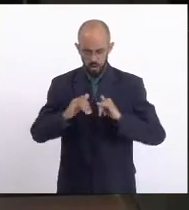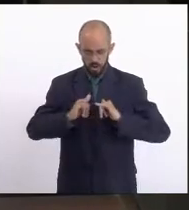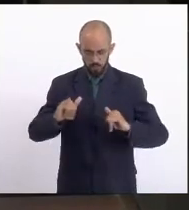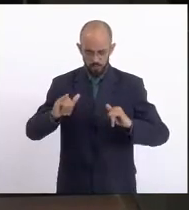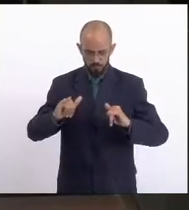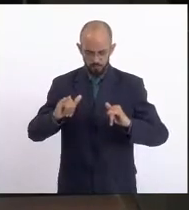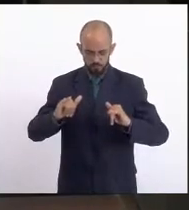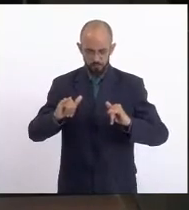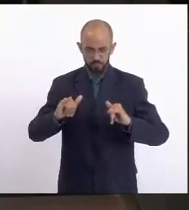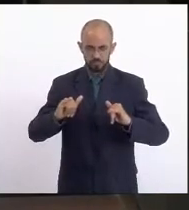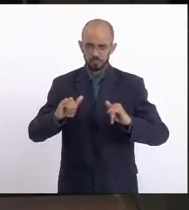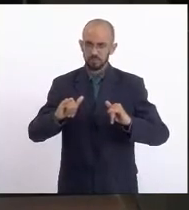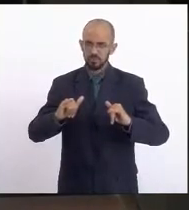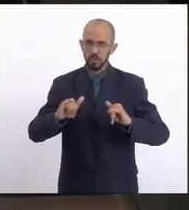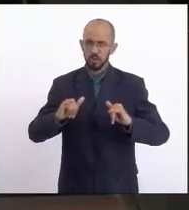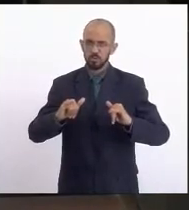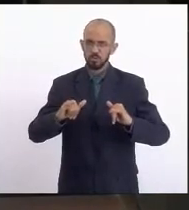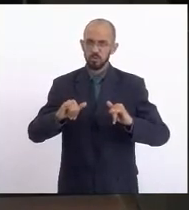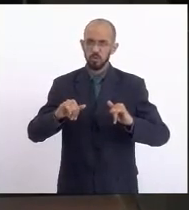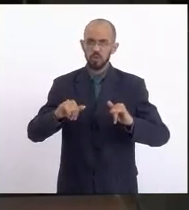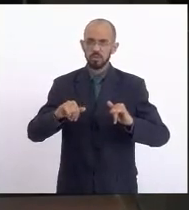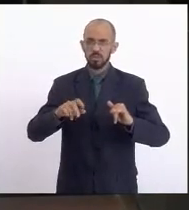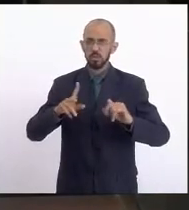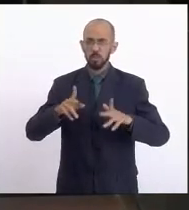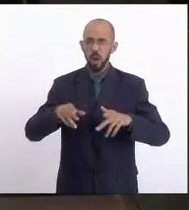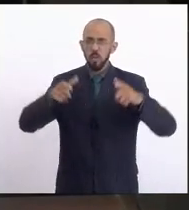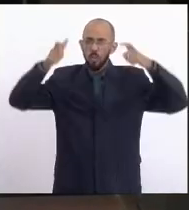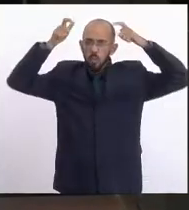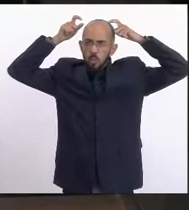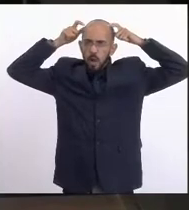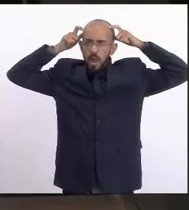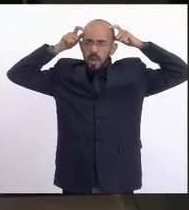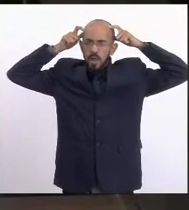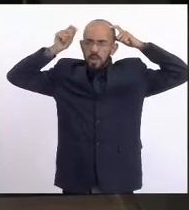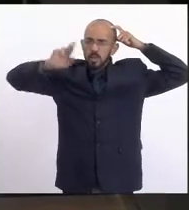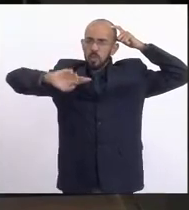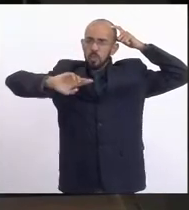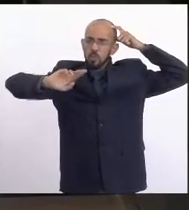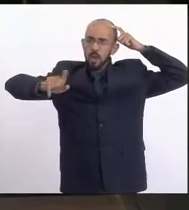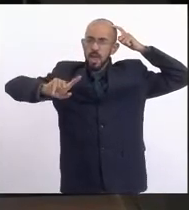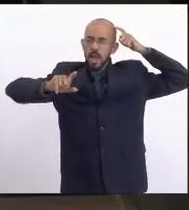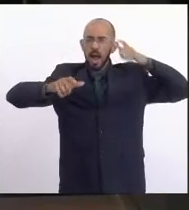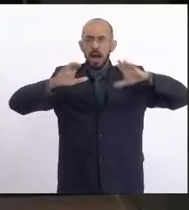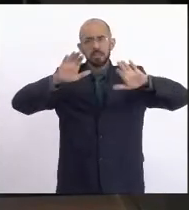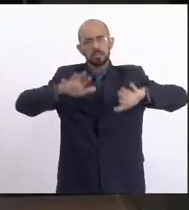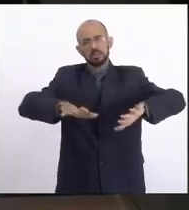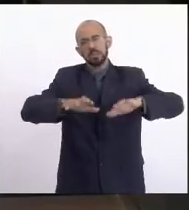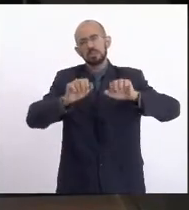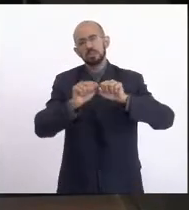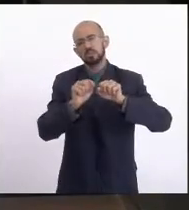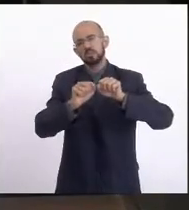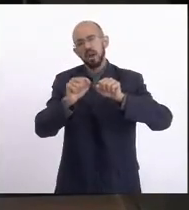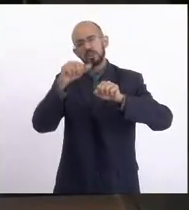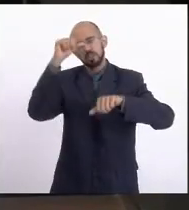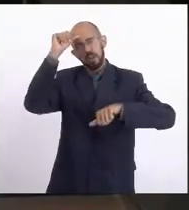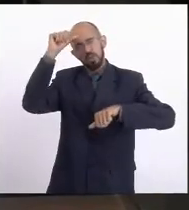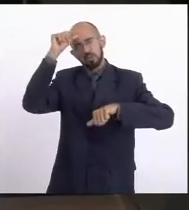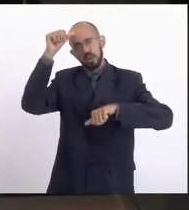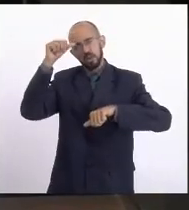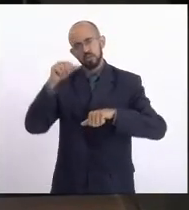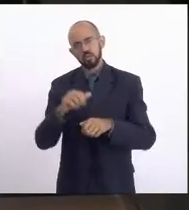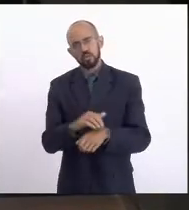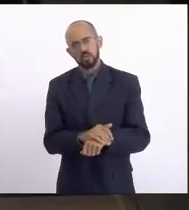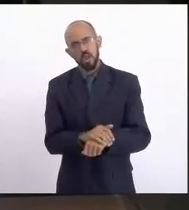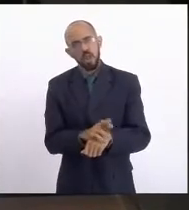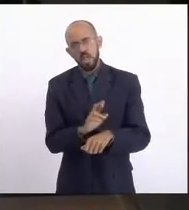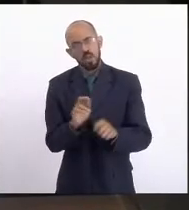um déspota, como se fosse um ditador. Não é assim, seu caro Cláudio Castro. Não se governa desse jeito. Não será possível fazer o